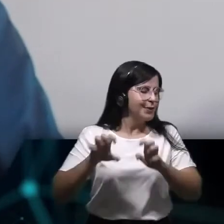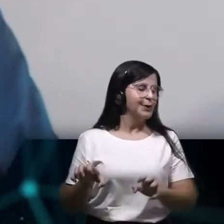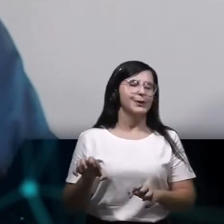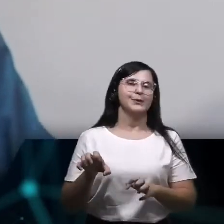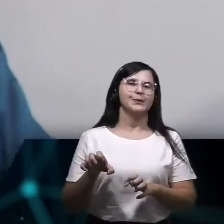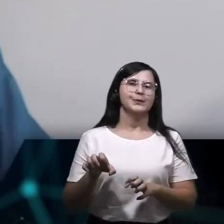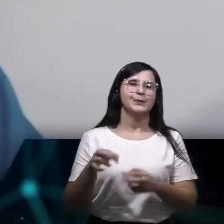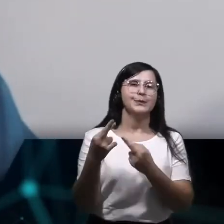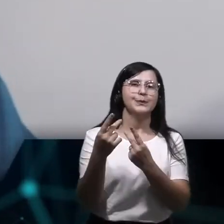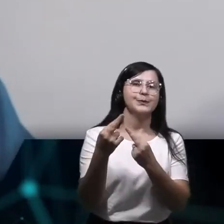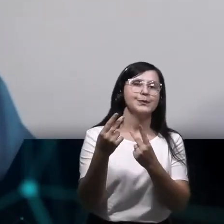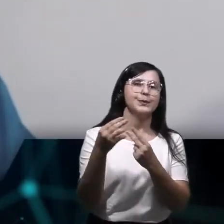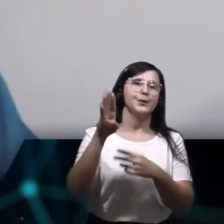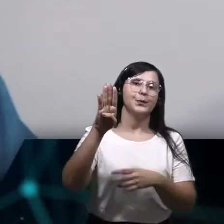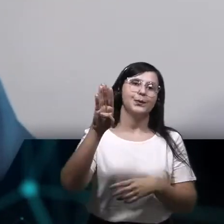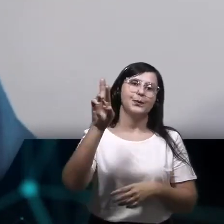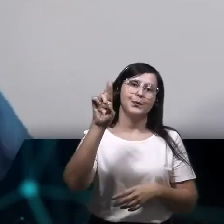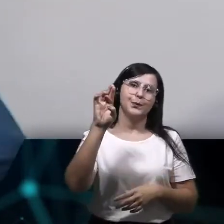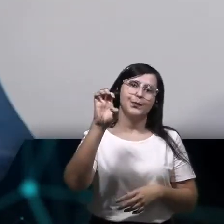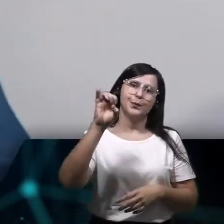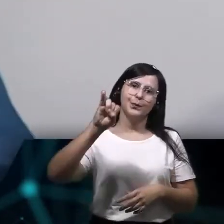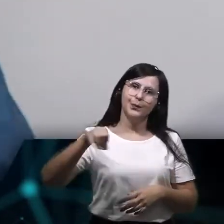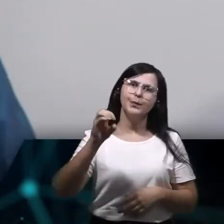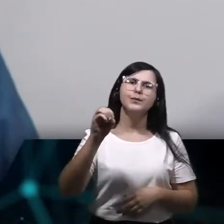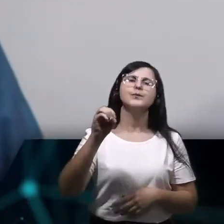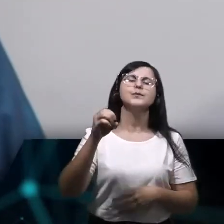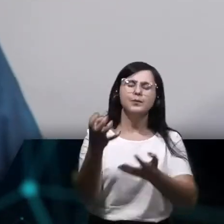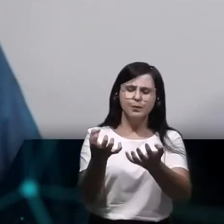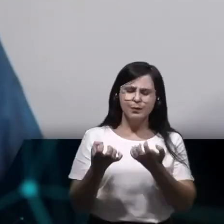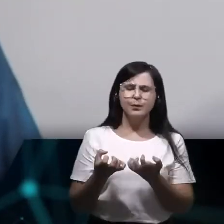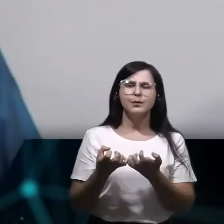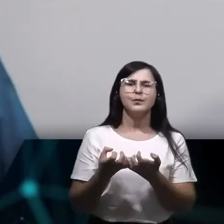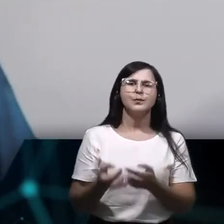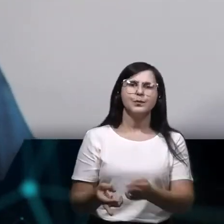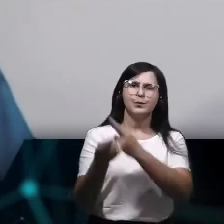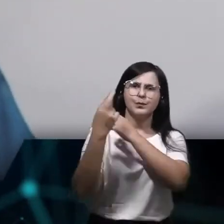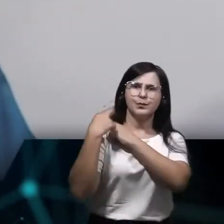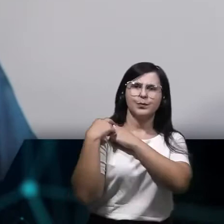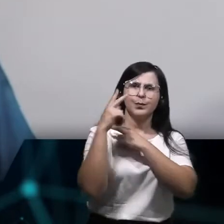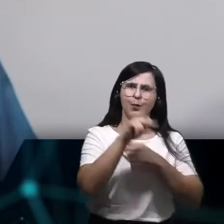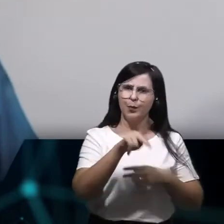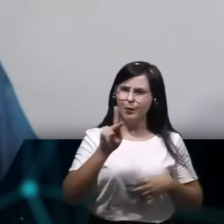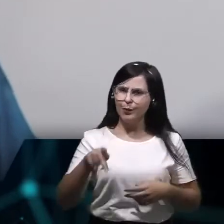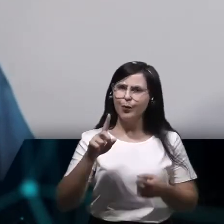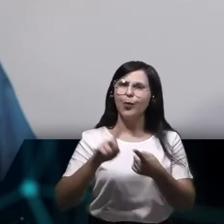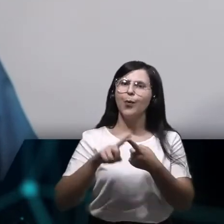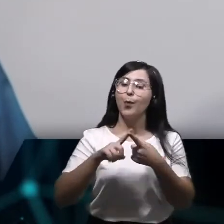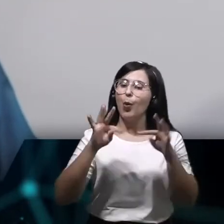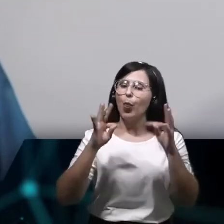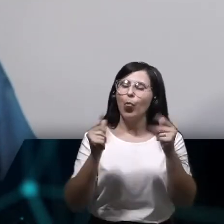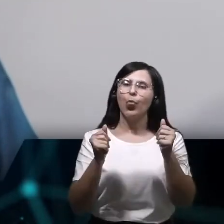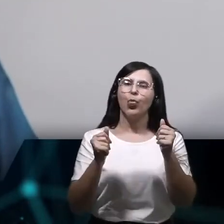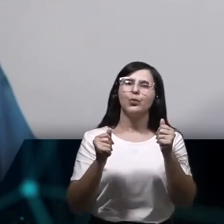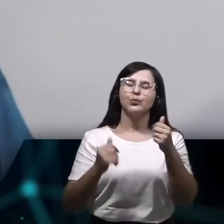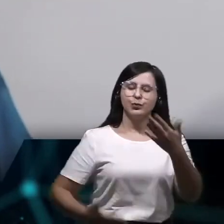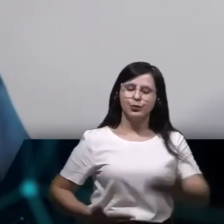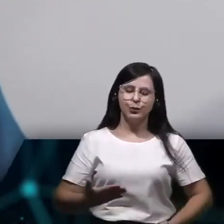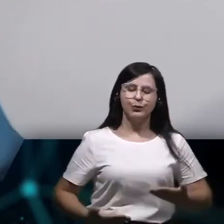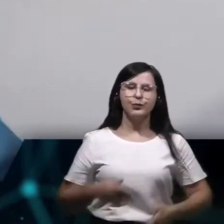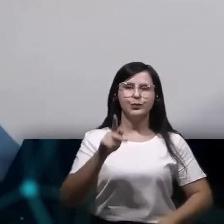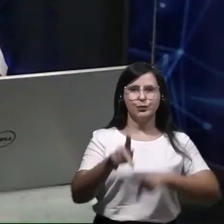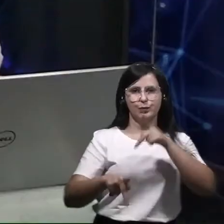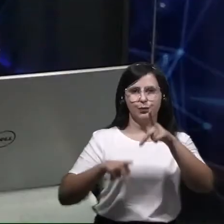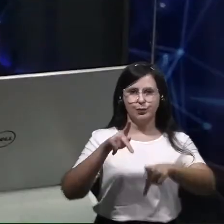A gente quer um brejo que realmente pague em dia, que tenha compromisso, não só com o professor, mas com o funcionário público e com todo o brejo amado de